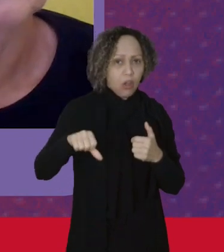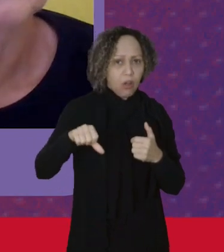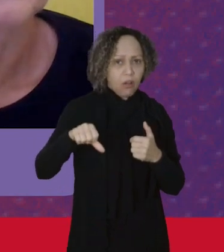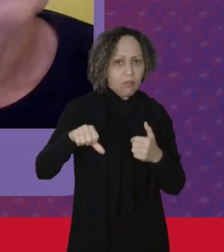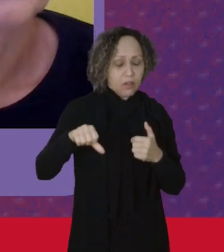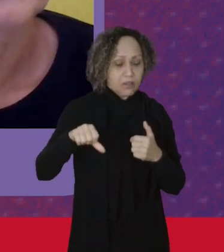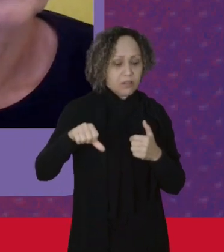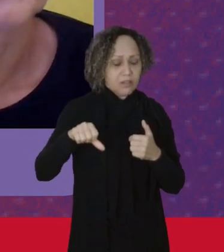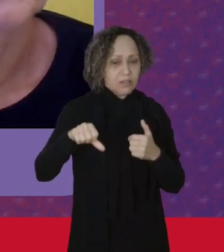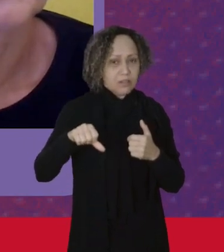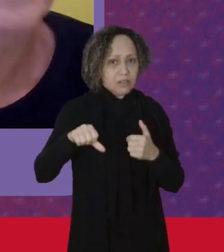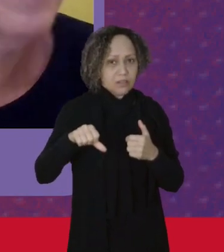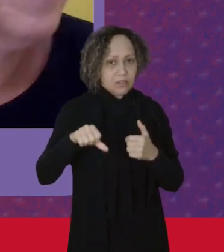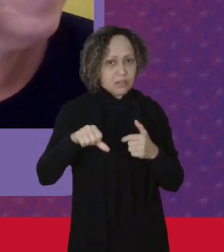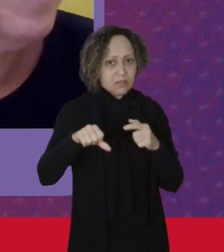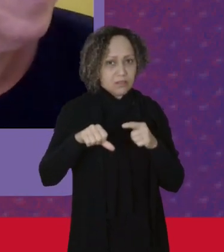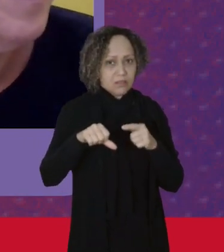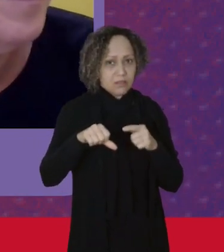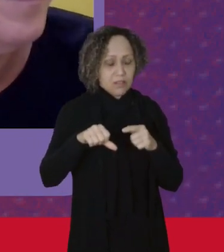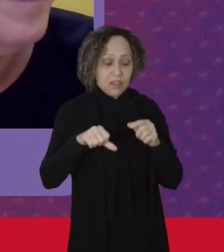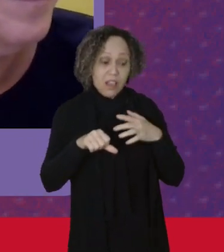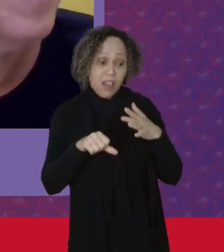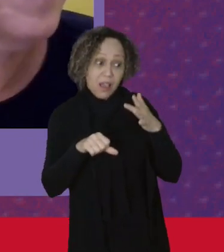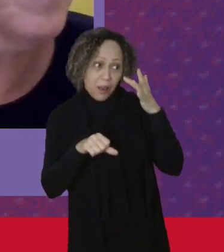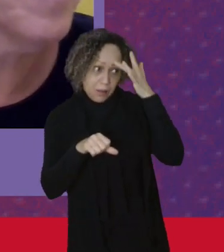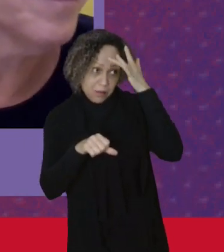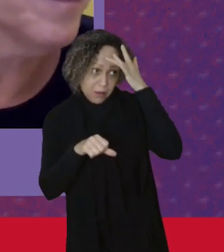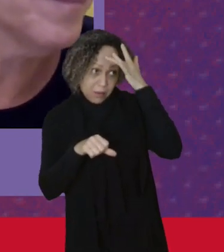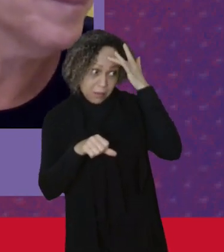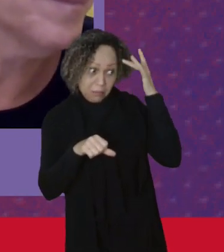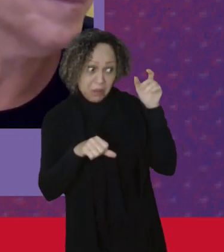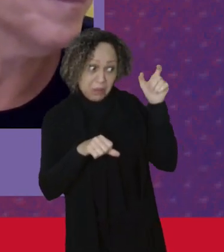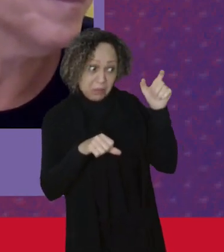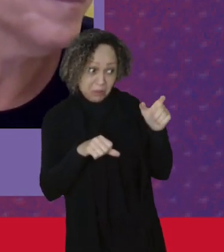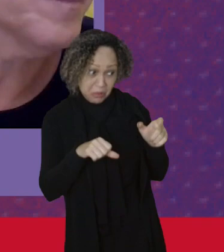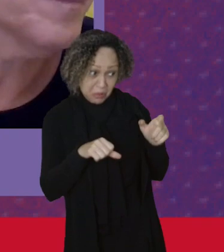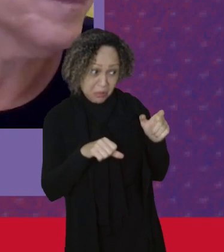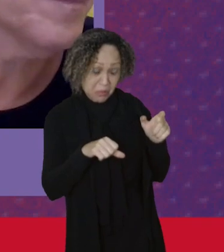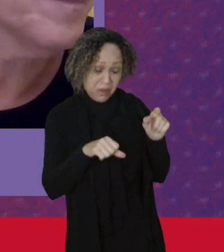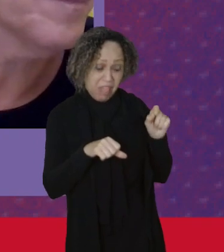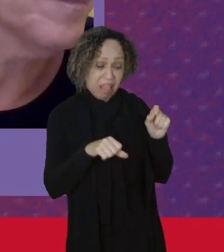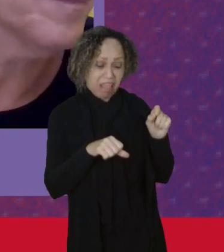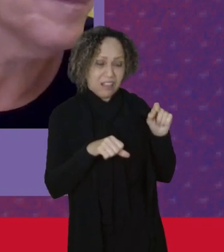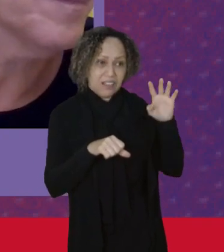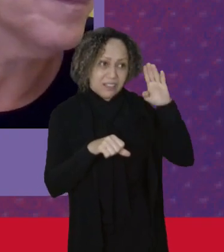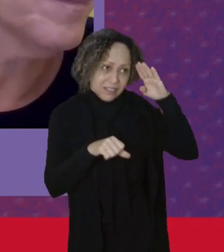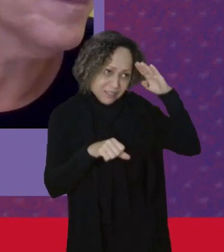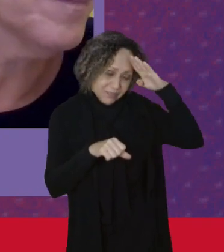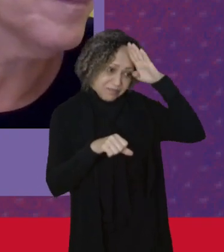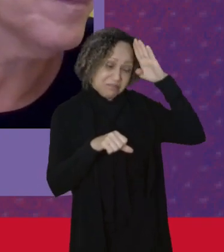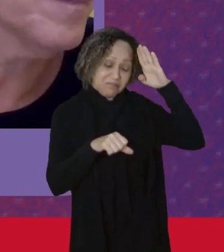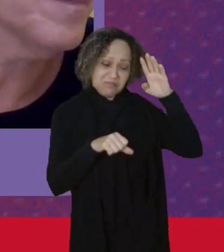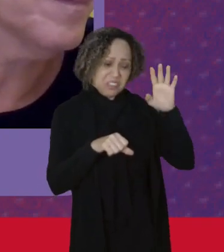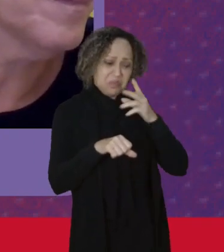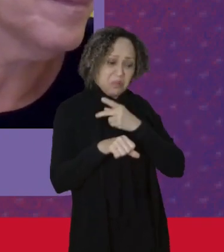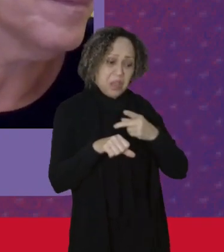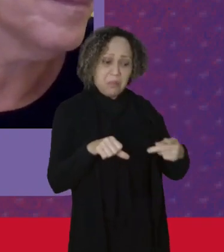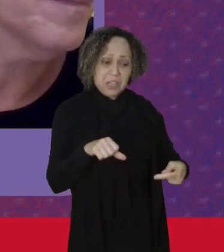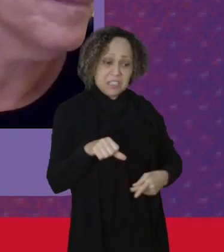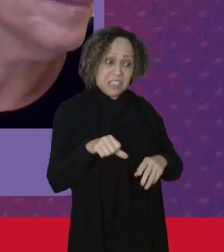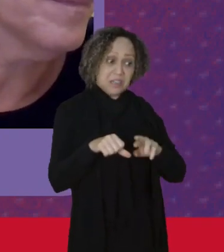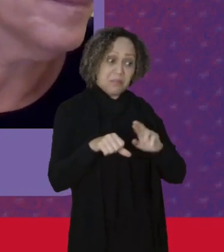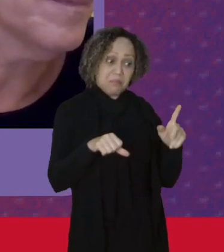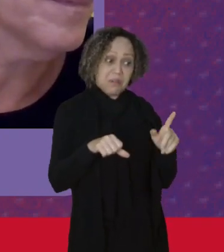não presidente do Brasil, a atual pessoa que está ocupando aquela cadeira e, infelizmente, né, está